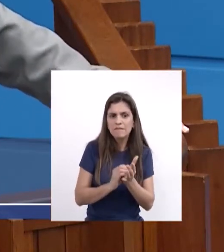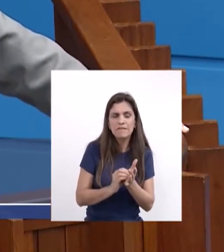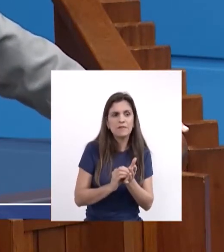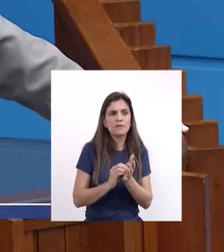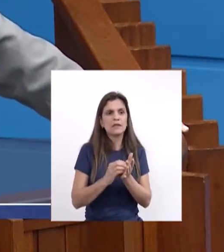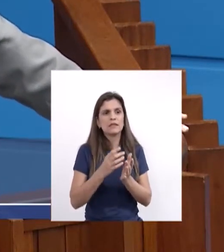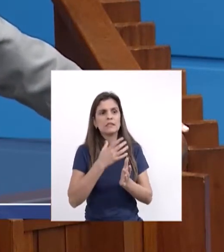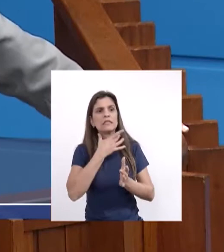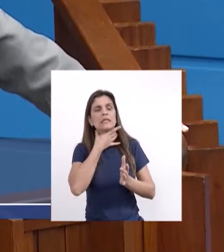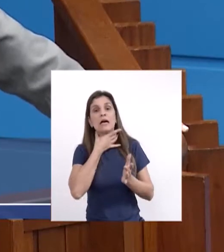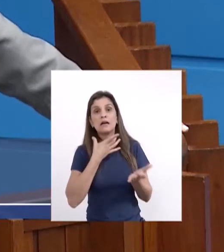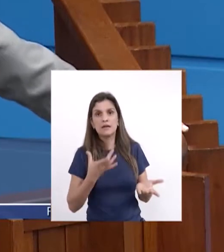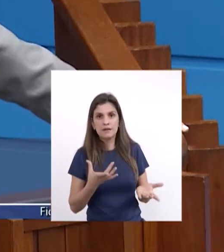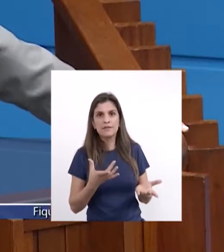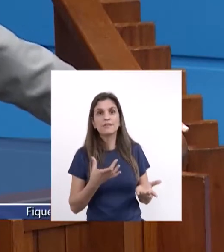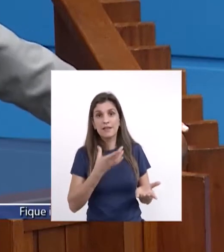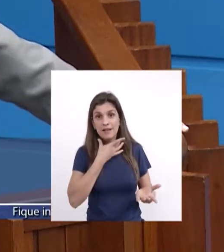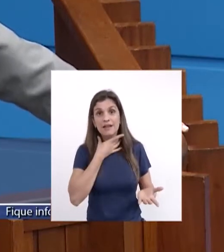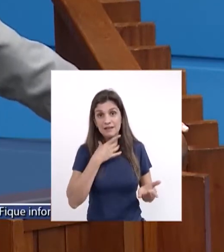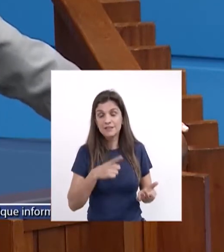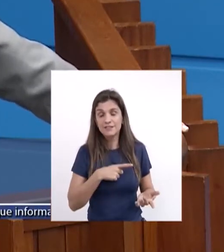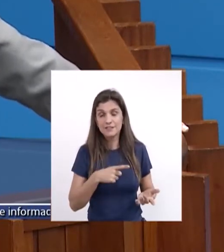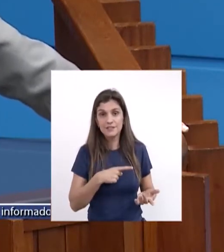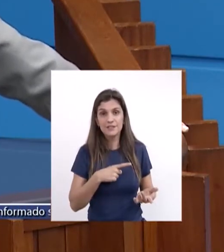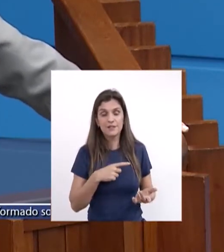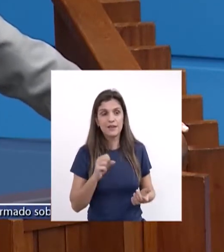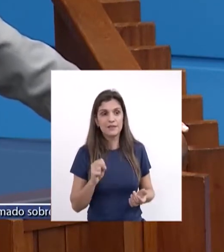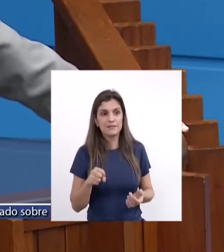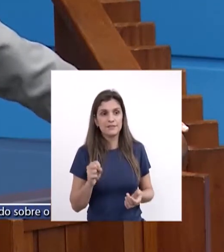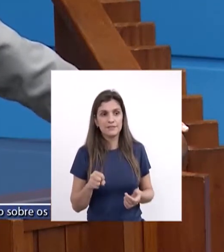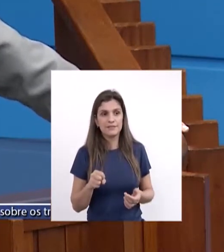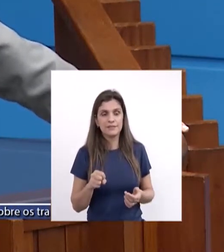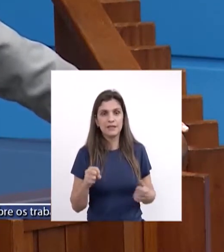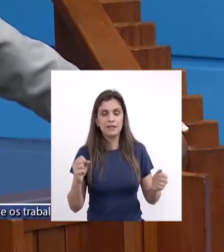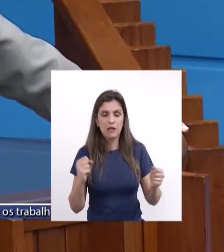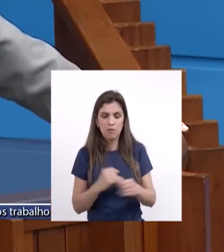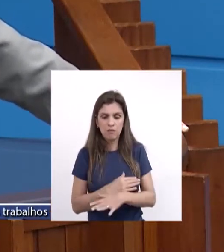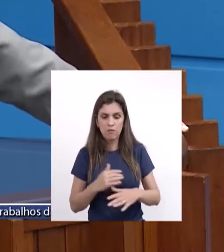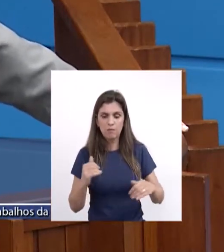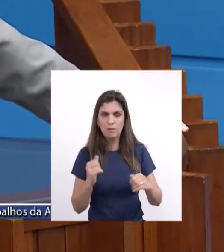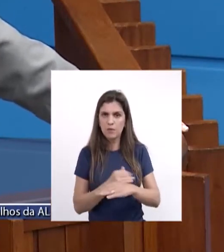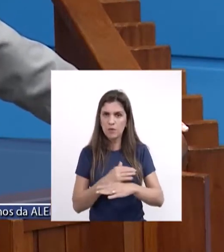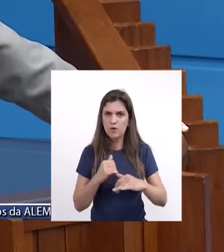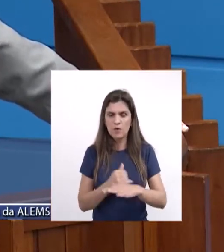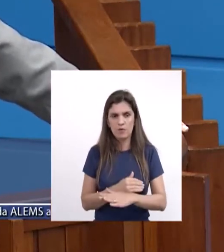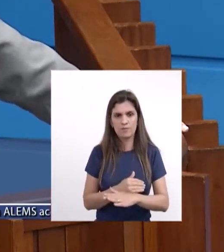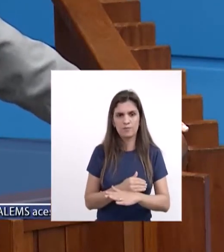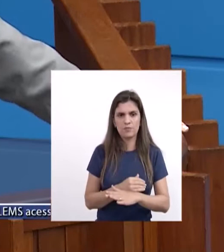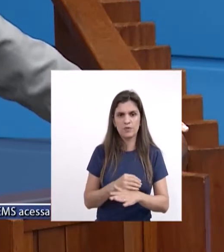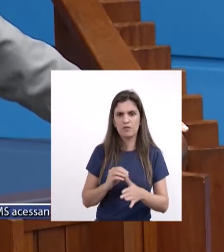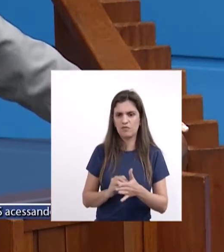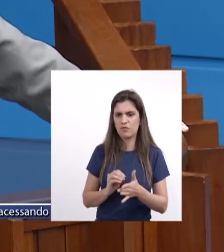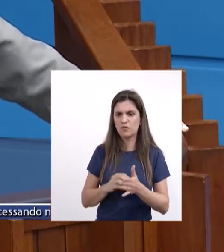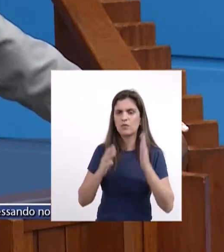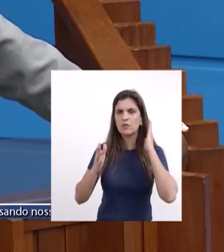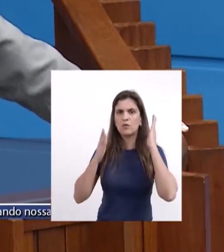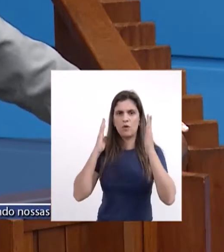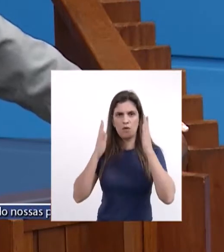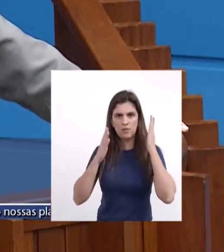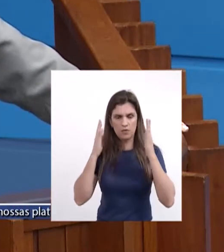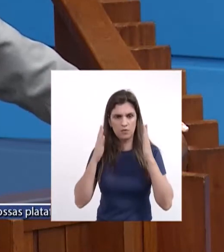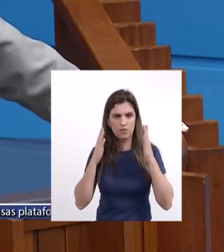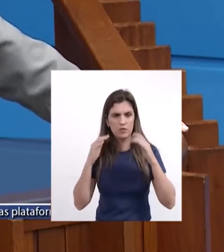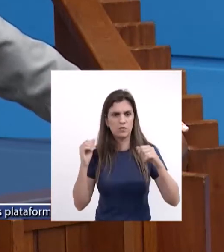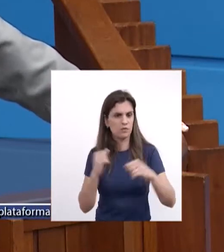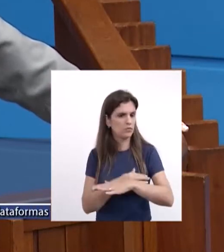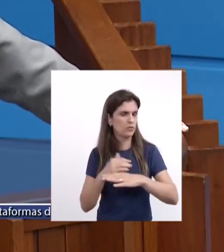de caminhões que cruzam o Mato Grosso do Sul não é aquela prevista no contrato, também deveria ser levado em consideração